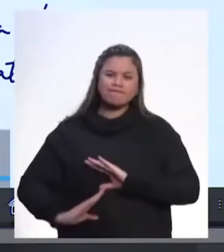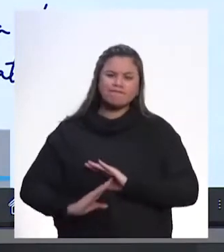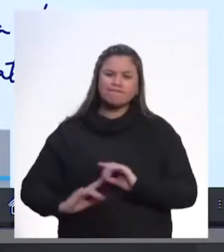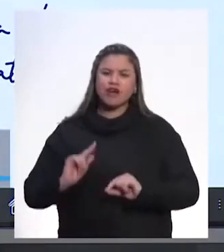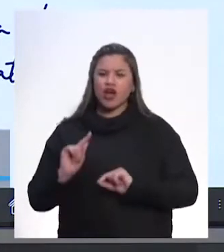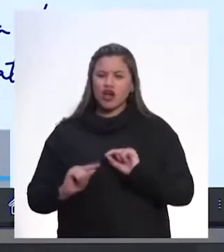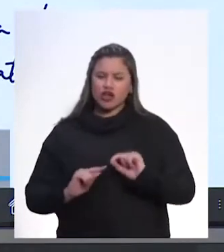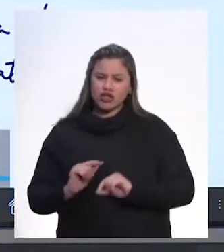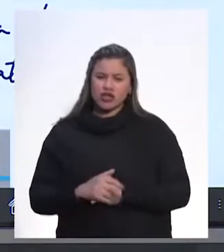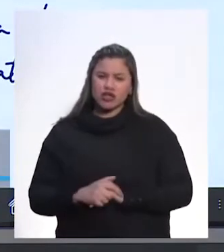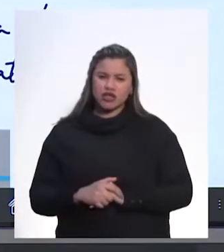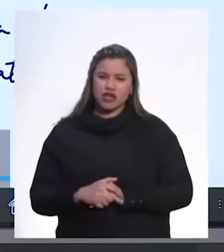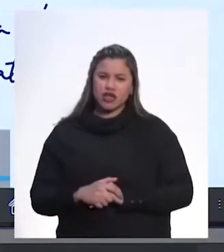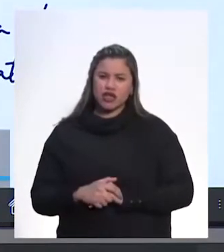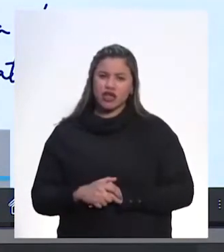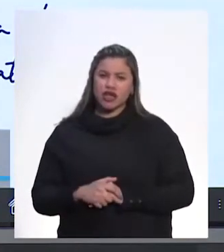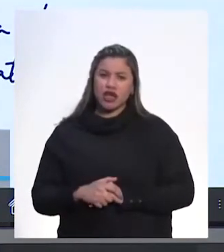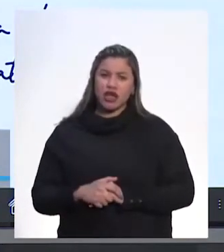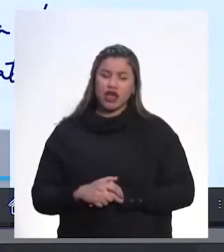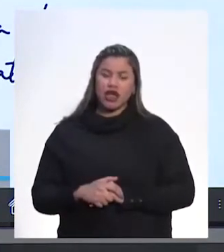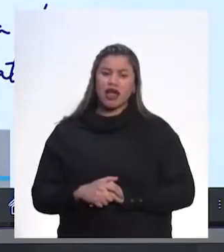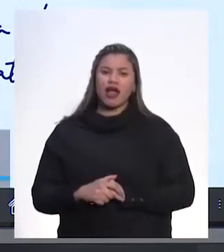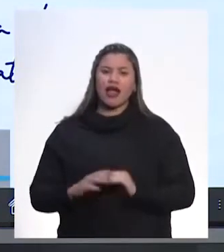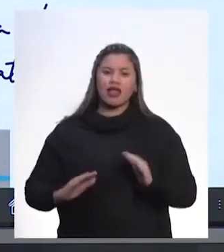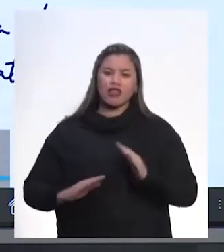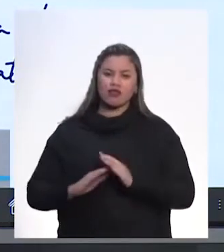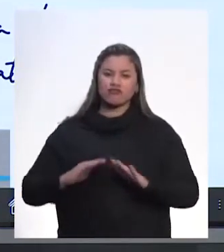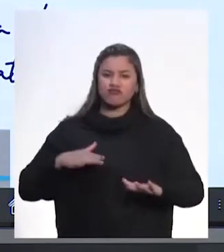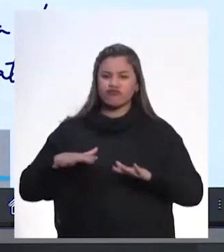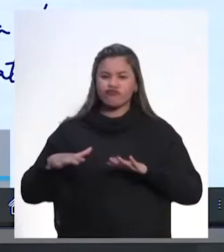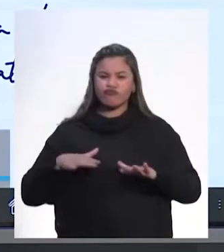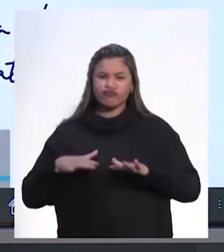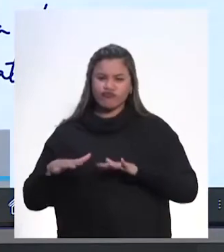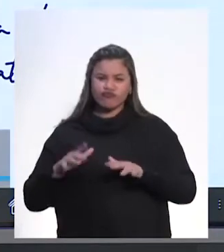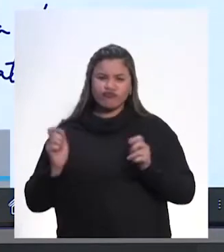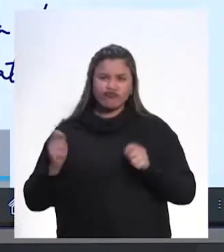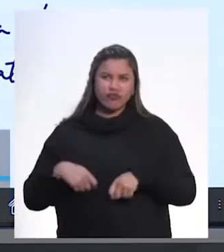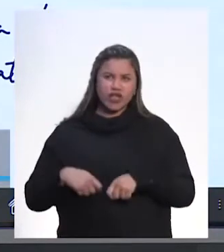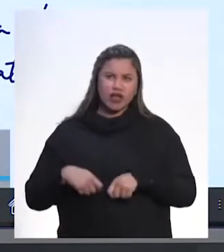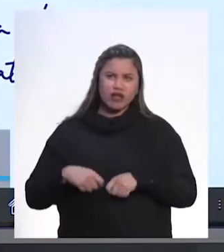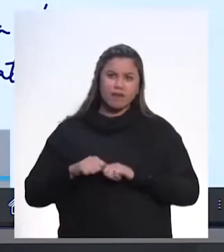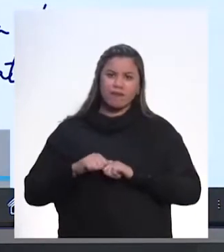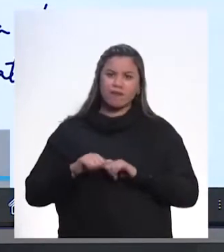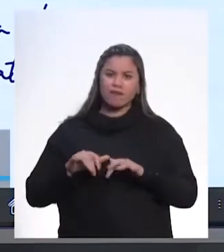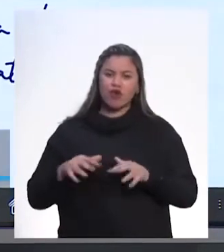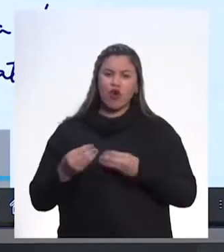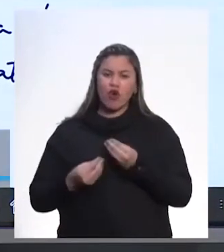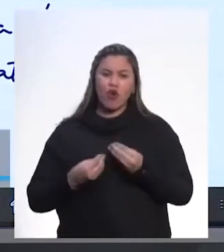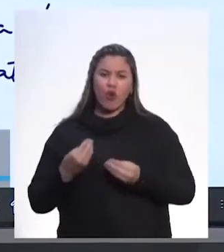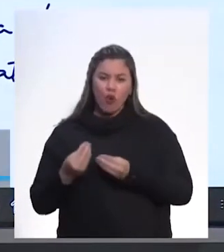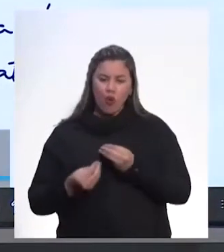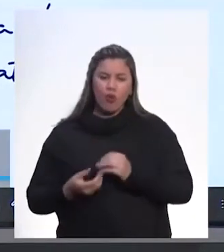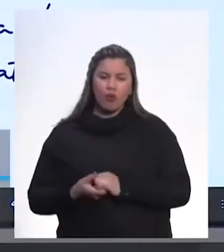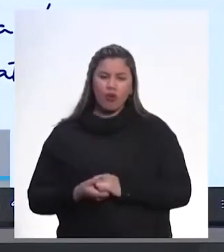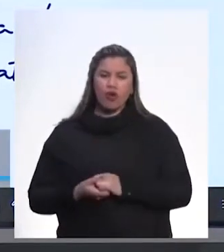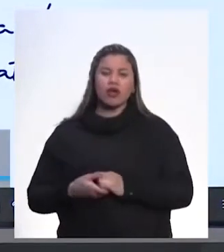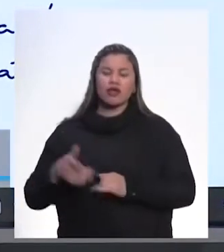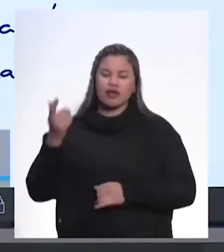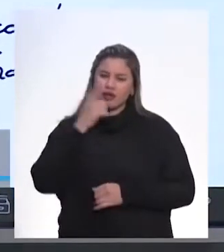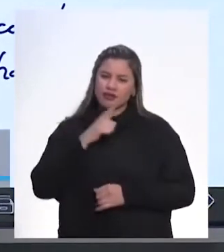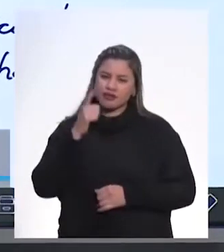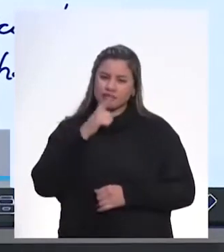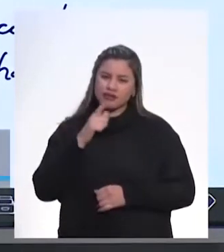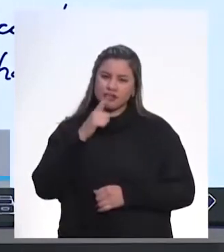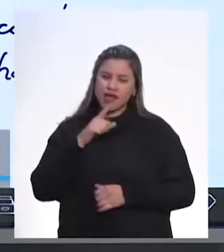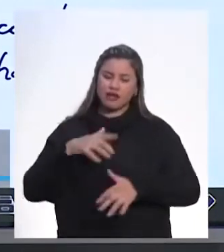Tá? Até onde o seu movimento pode chegar? Até onde você pode expandir esse movimento? Aí você vai conseguir fazer movimentos mais